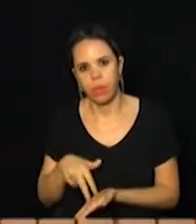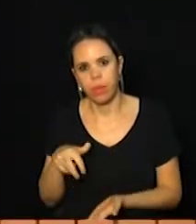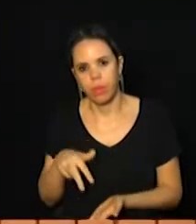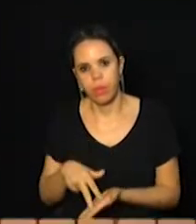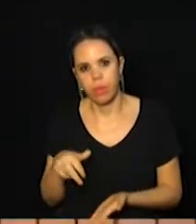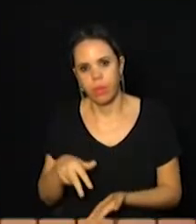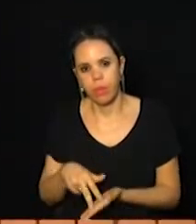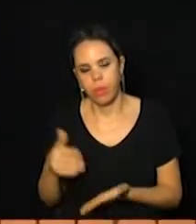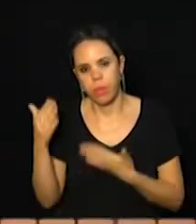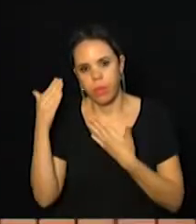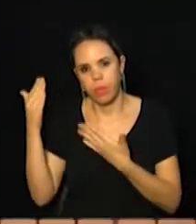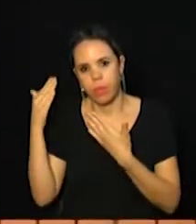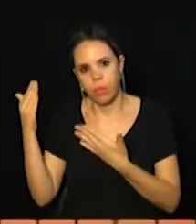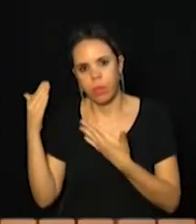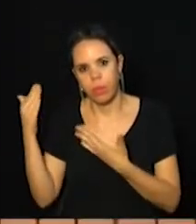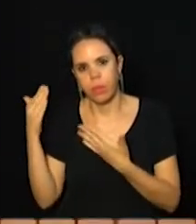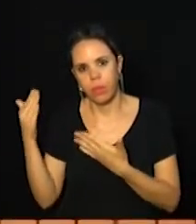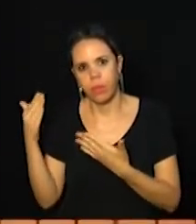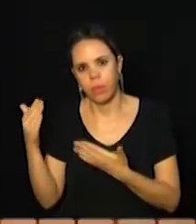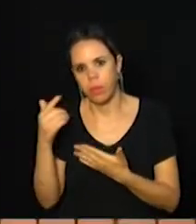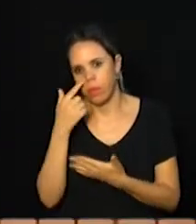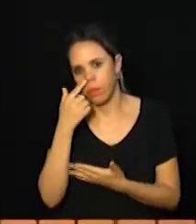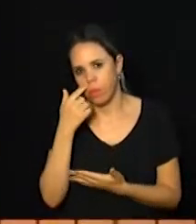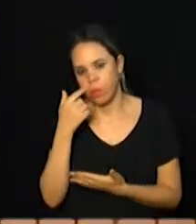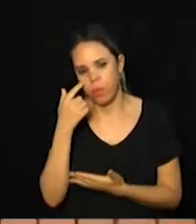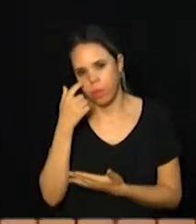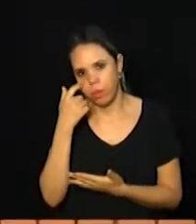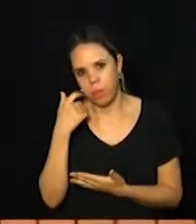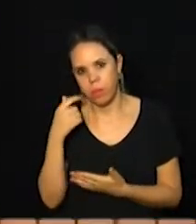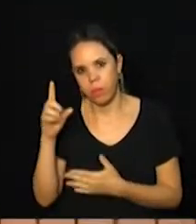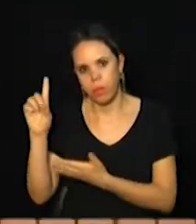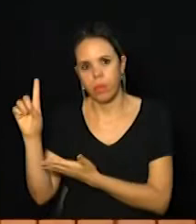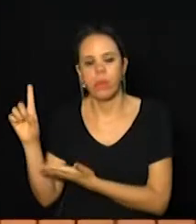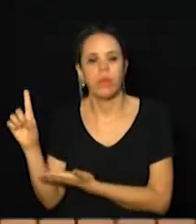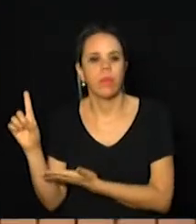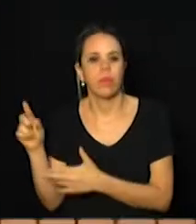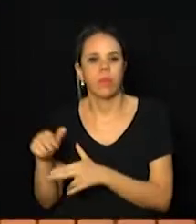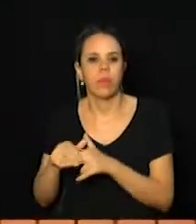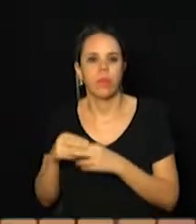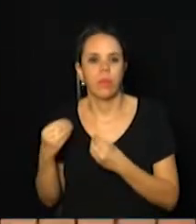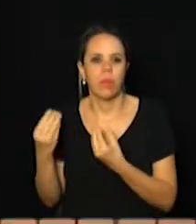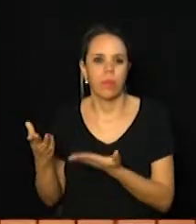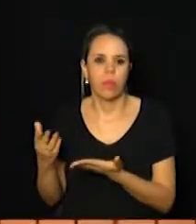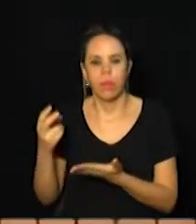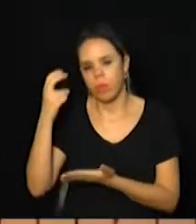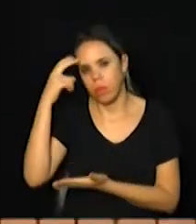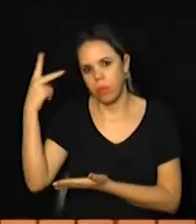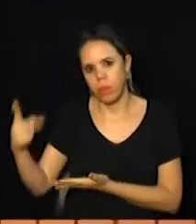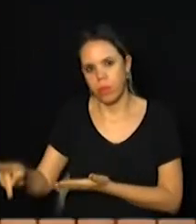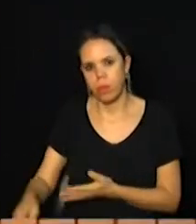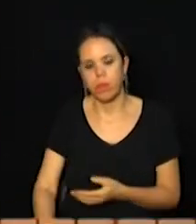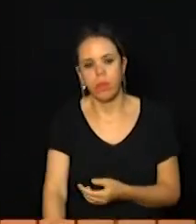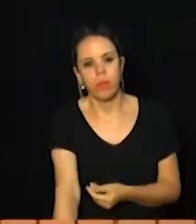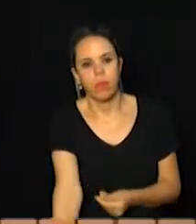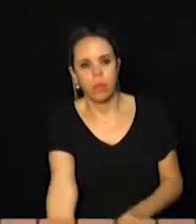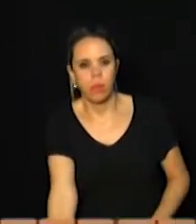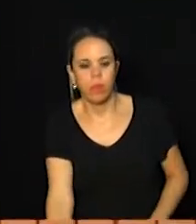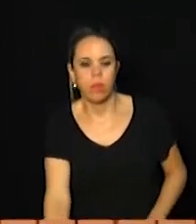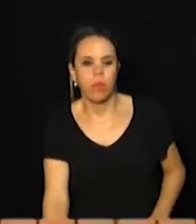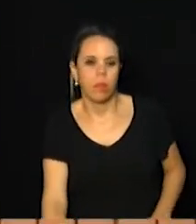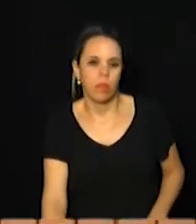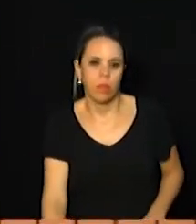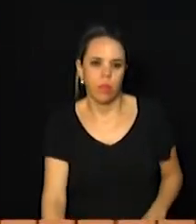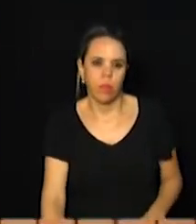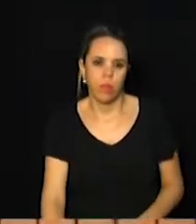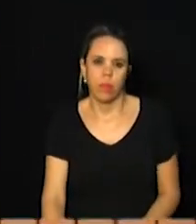e muito grata muito grata grata a Deus por ele dar esse discernimento para o Senhor sabe